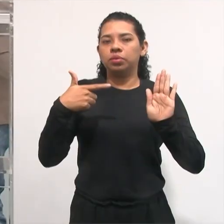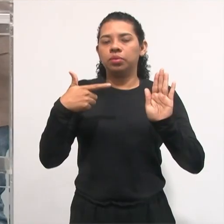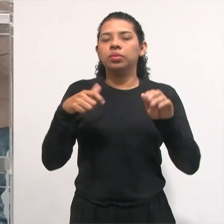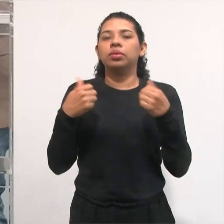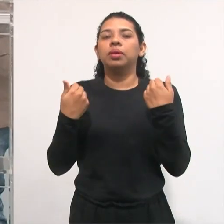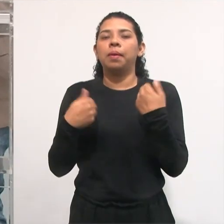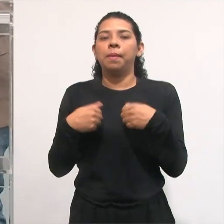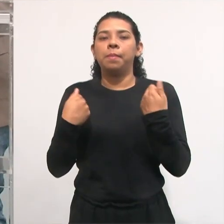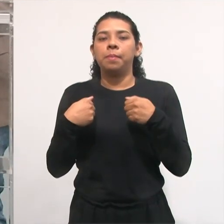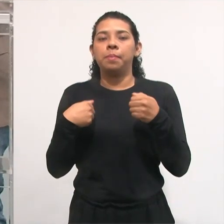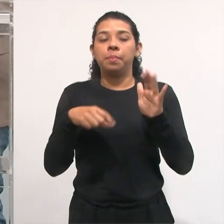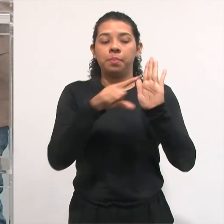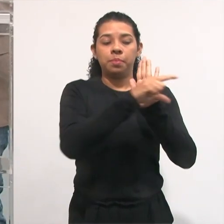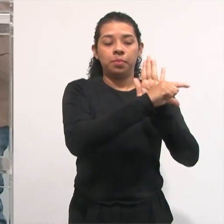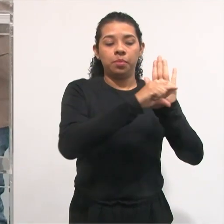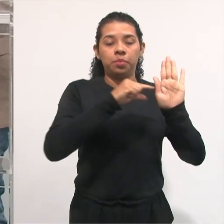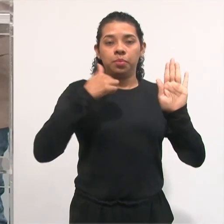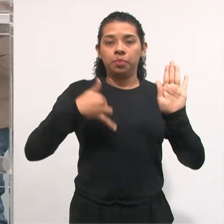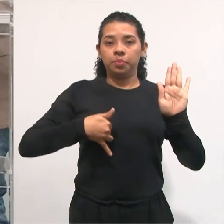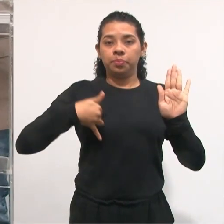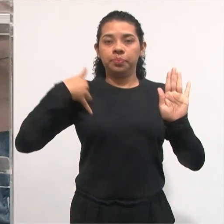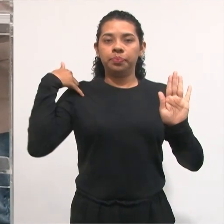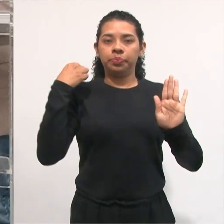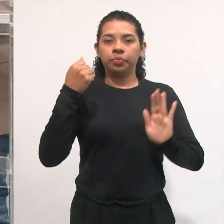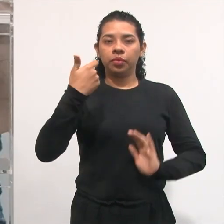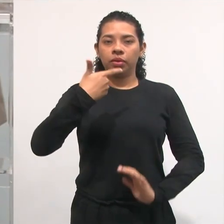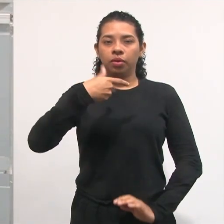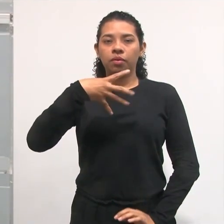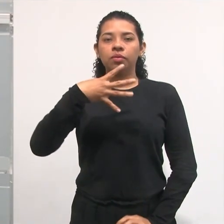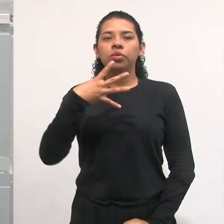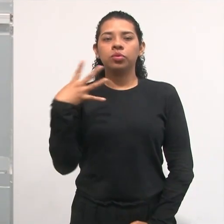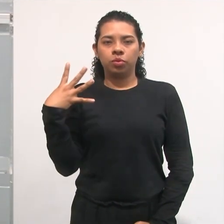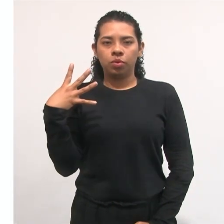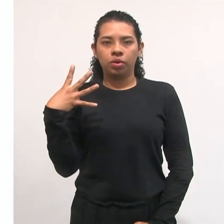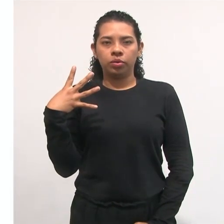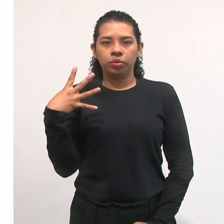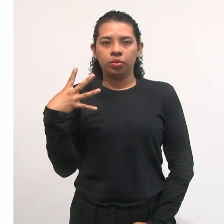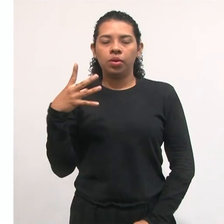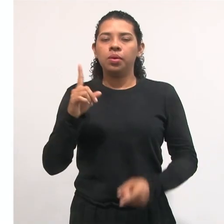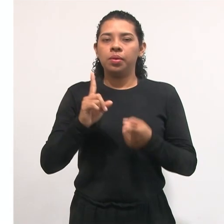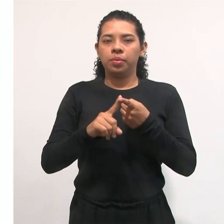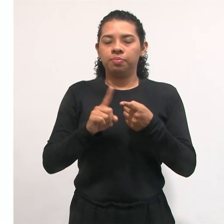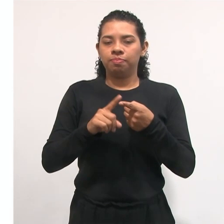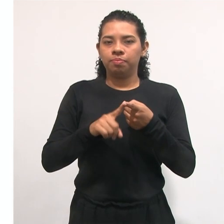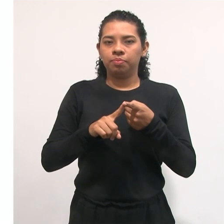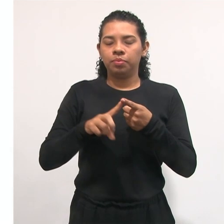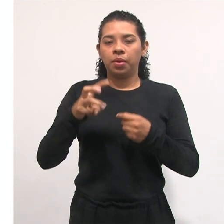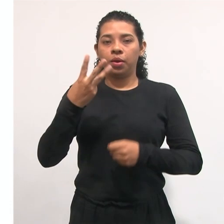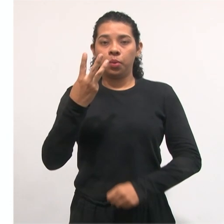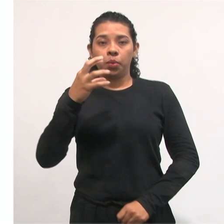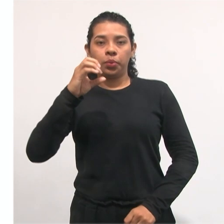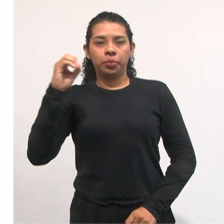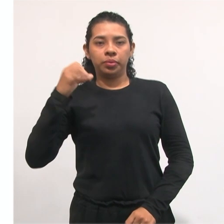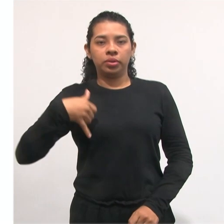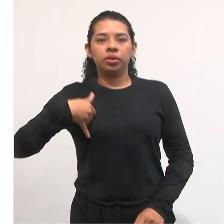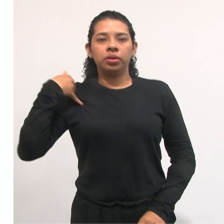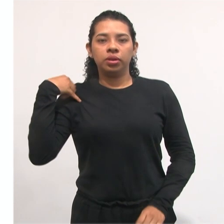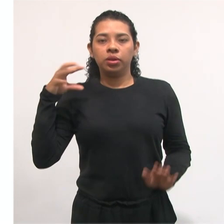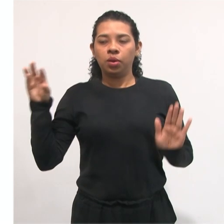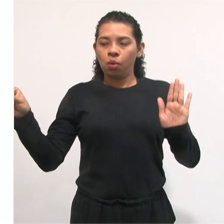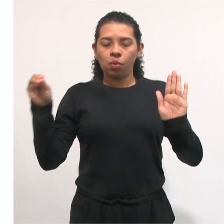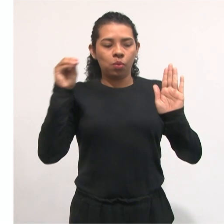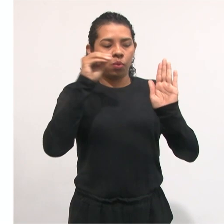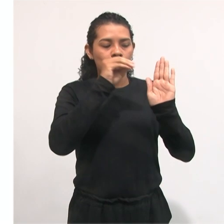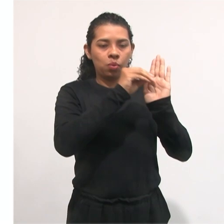a informação dele vai ser inserida na terceira linha aqui, correto? A mesma coisa, se eu tenho um servidor com idade de